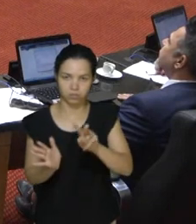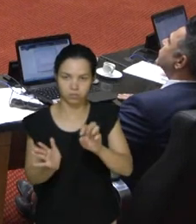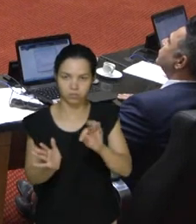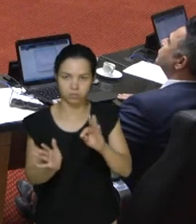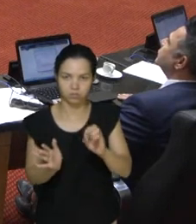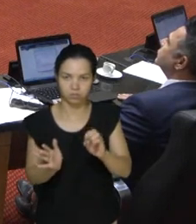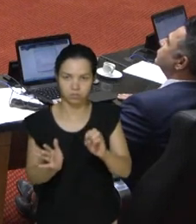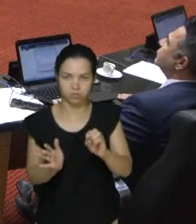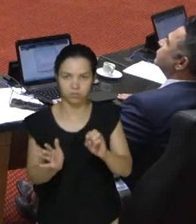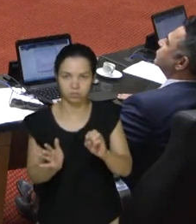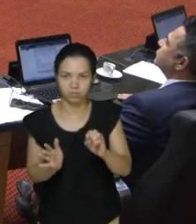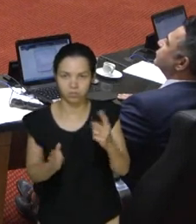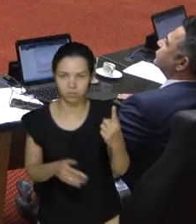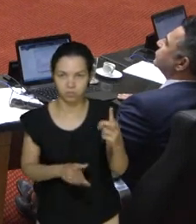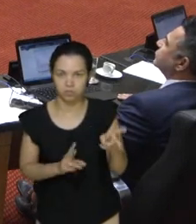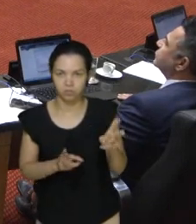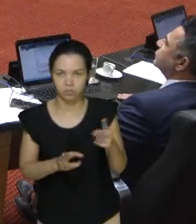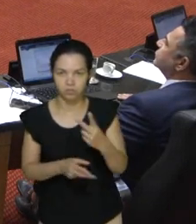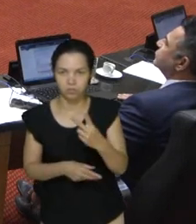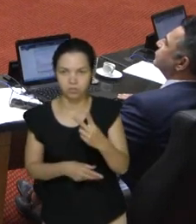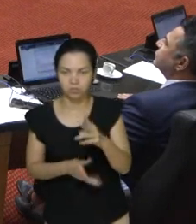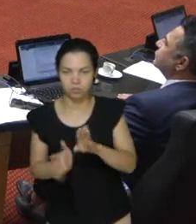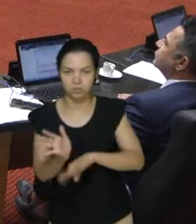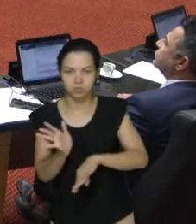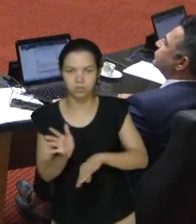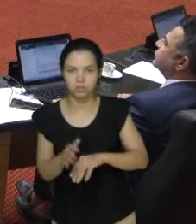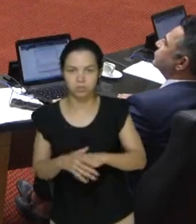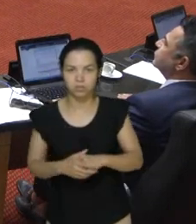mantém, dois rejeito.